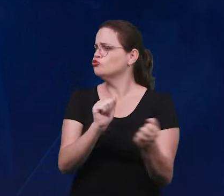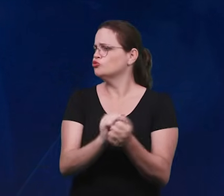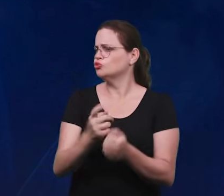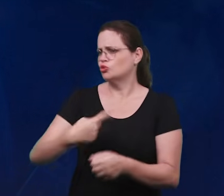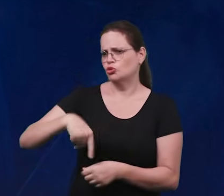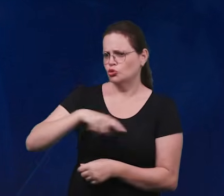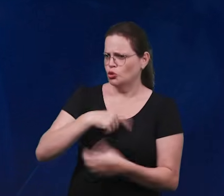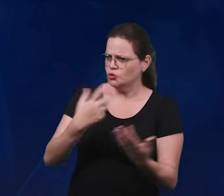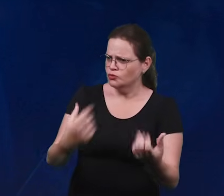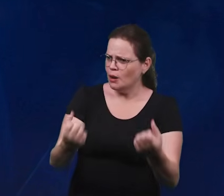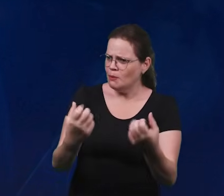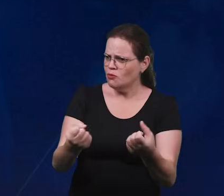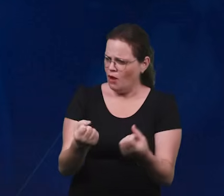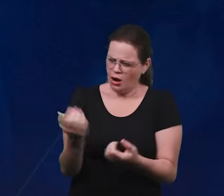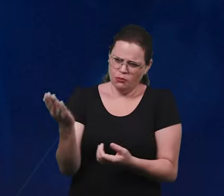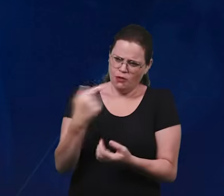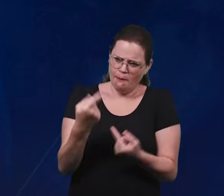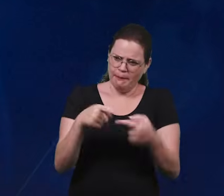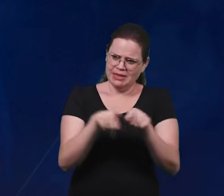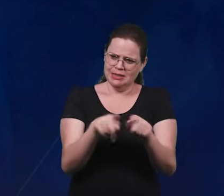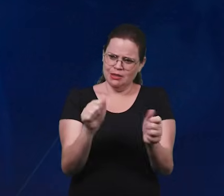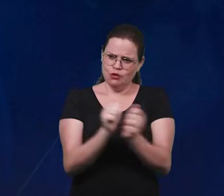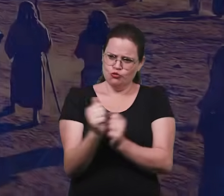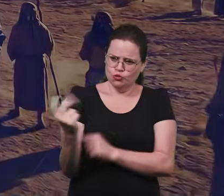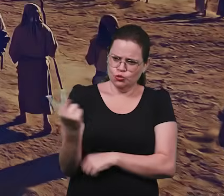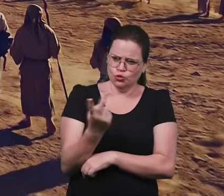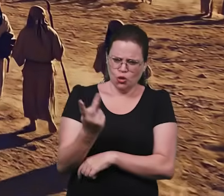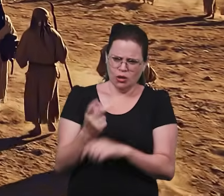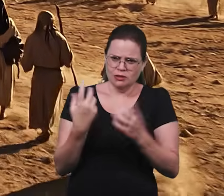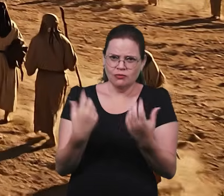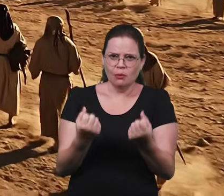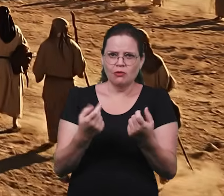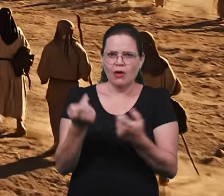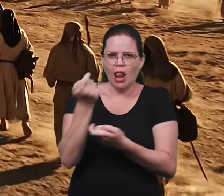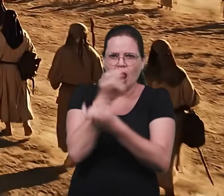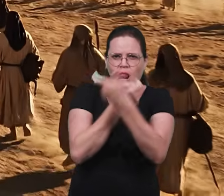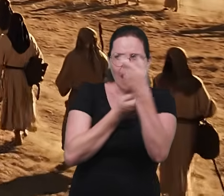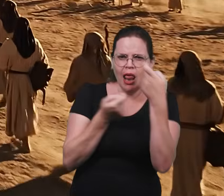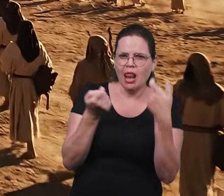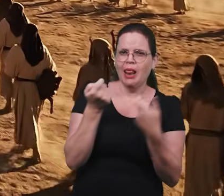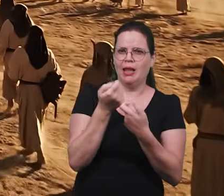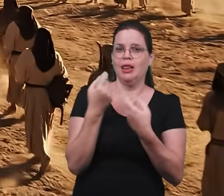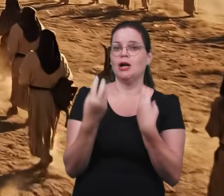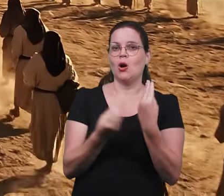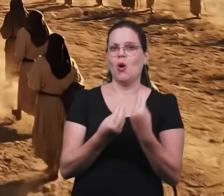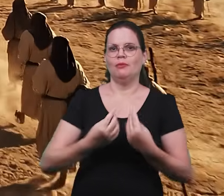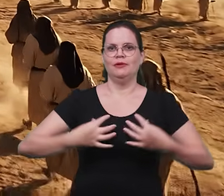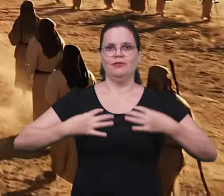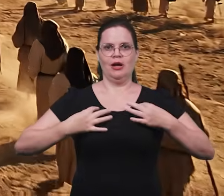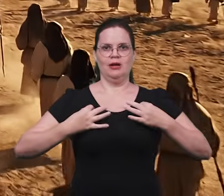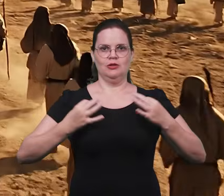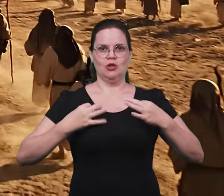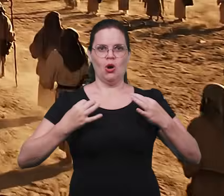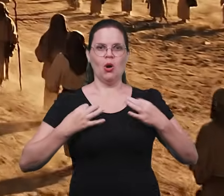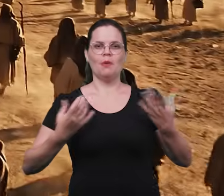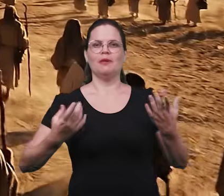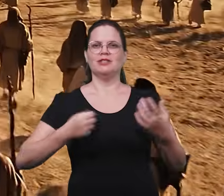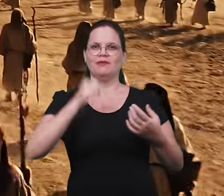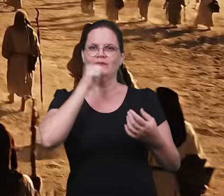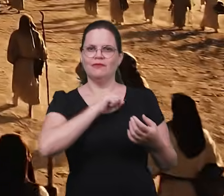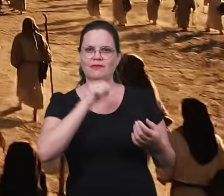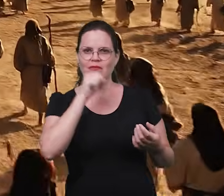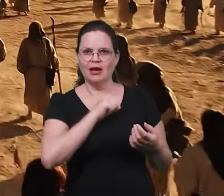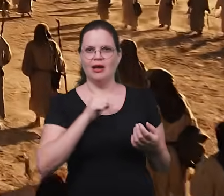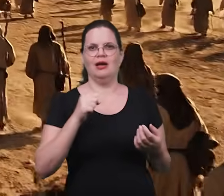fazer concerto com eles, foi extremamente sutil. As roupas rotas e